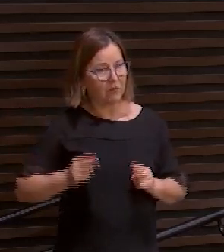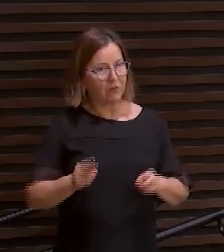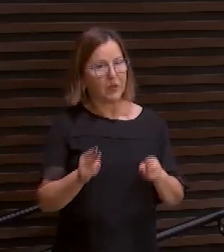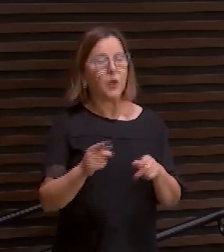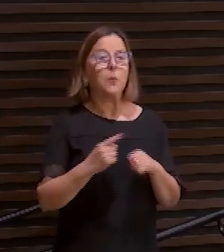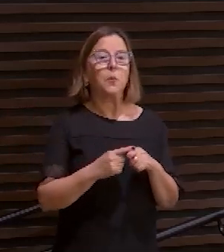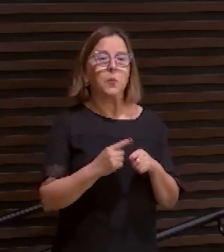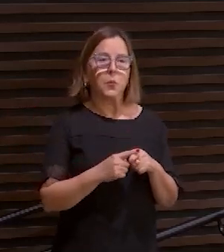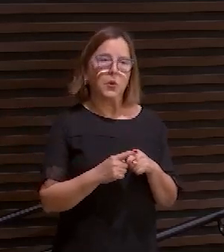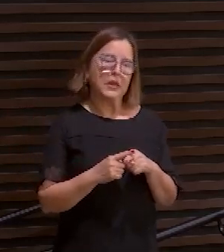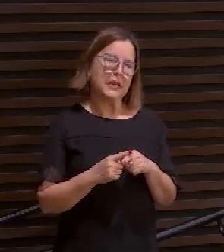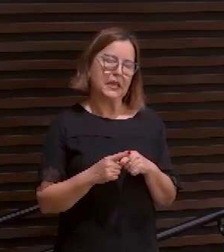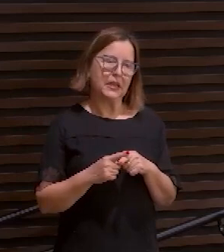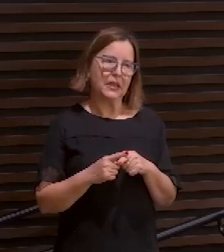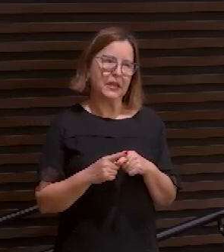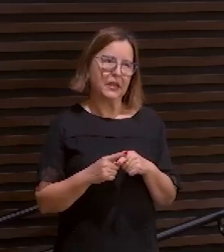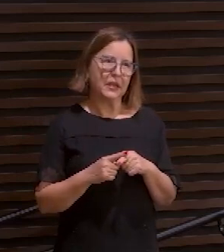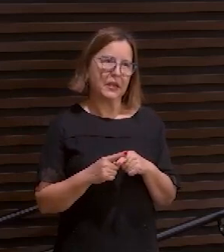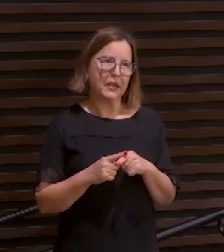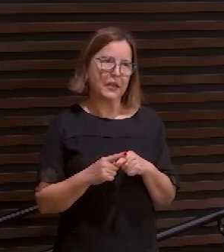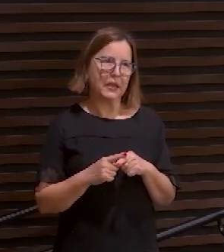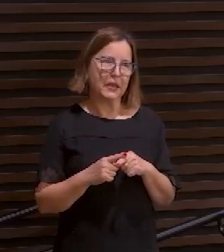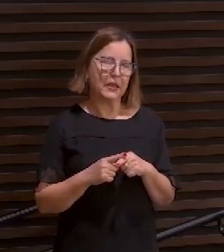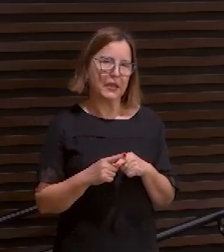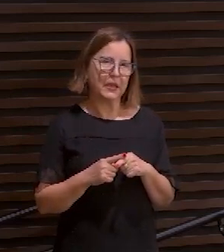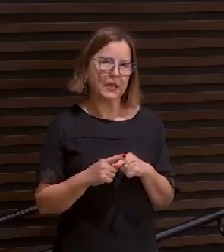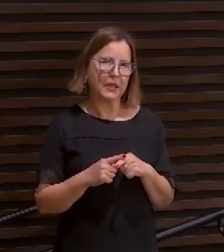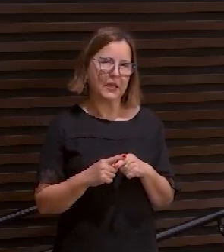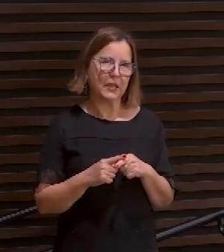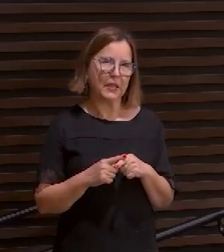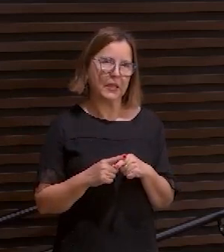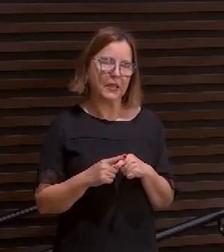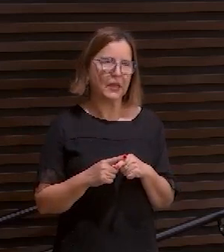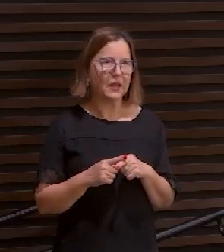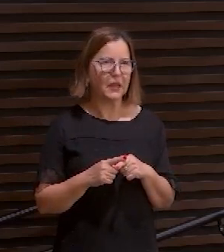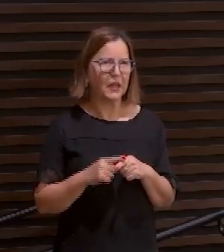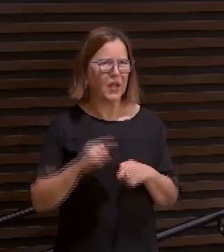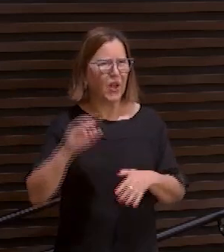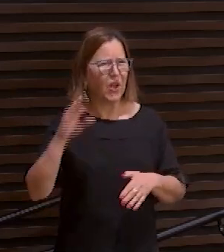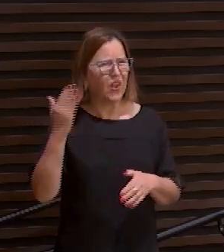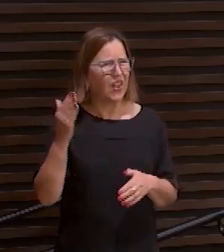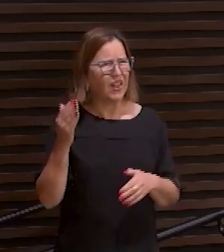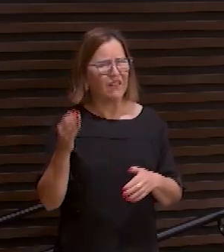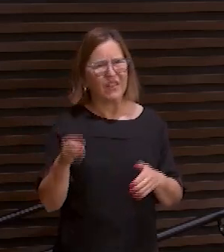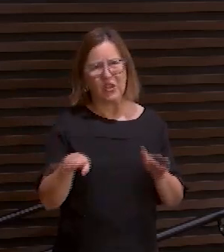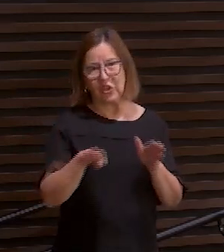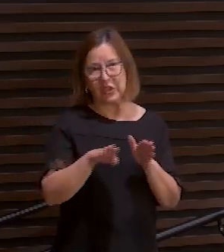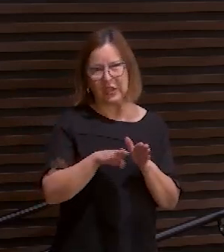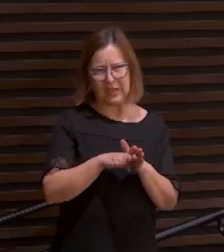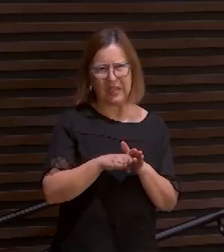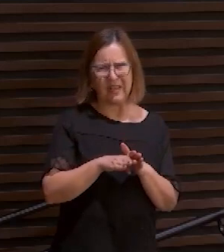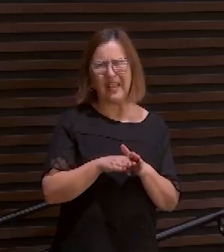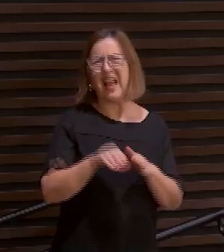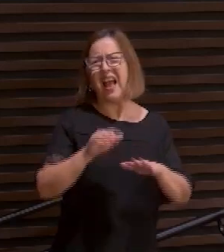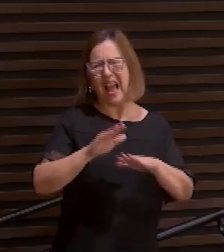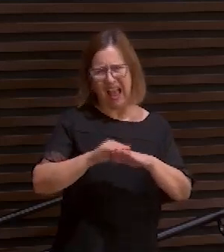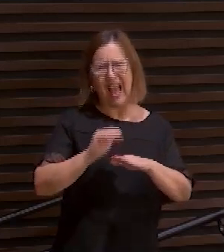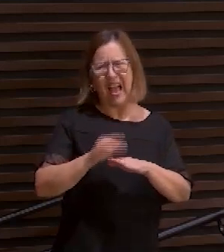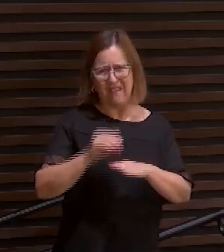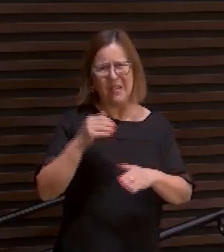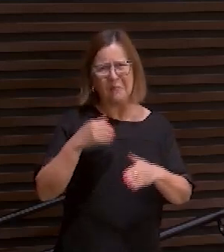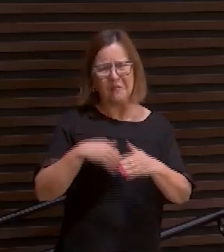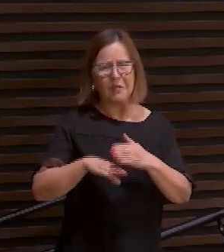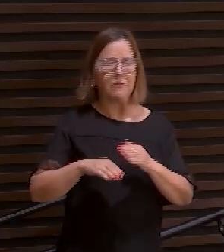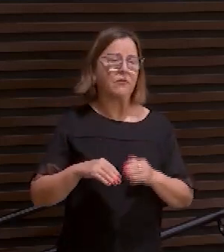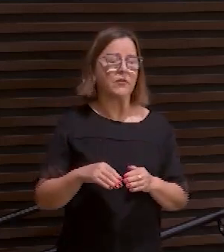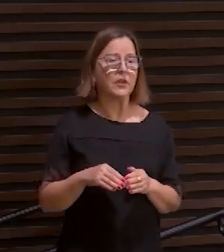as coisas, esse inverno está chegando. Não, vamos embora. E aí levaram e o navio estava se acabando. E eu queria